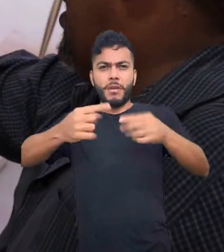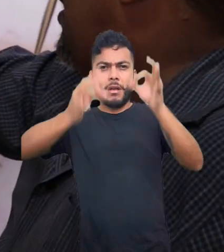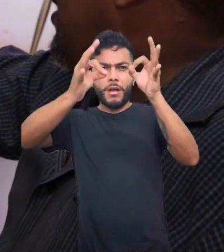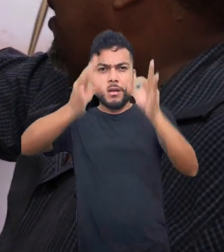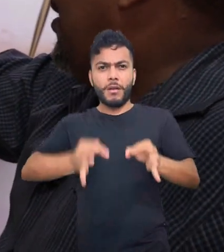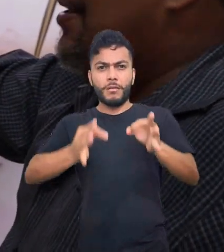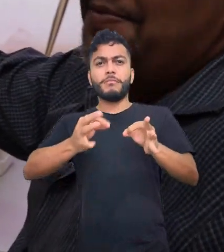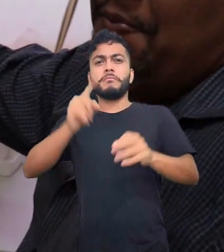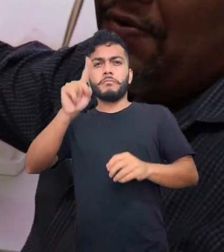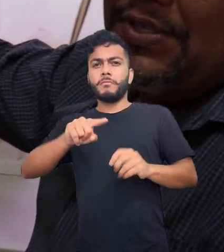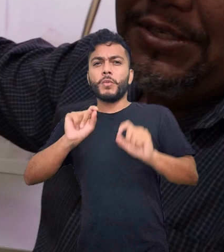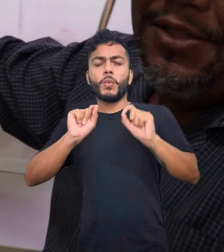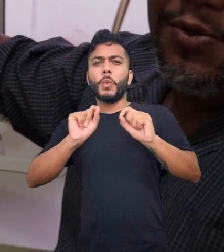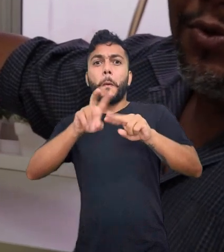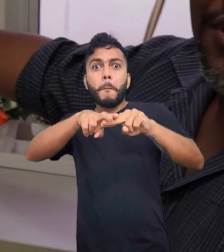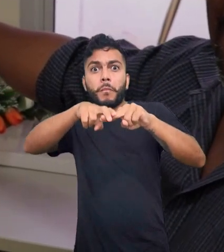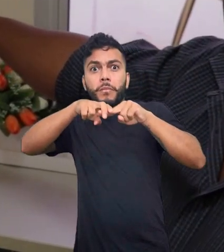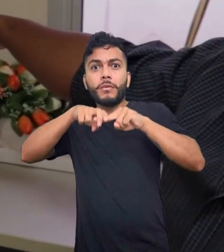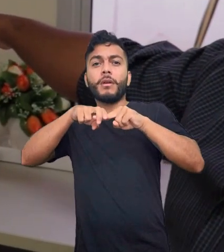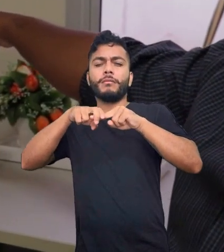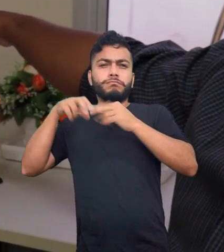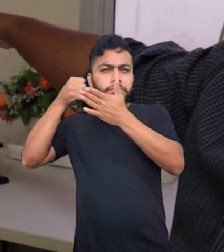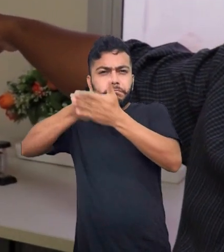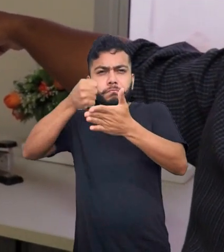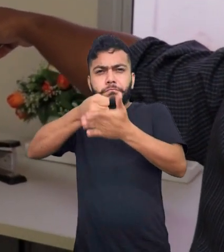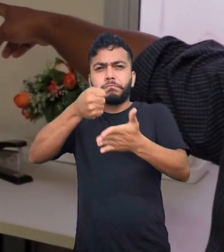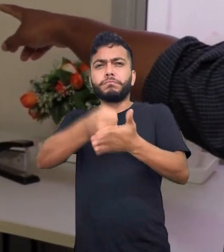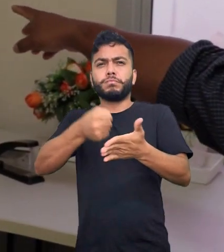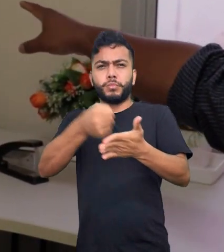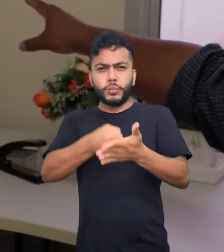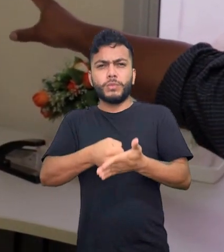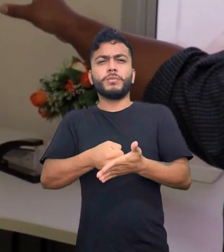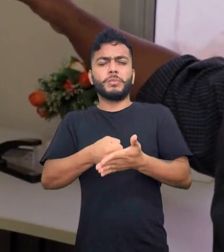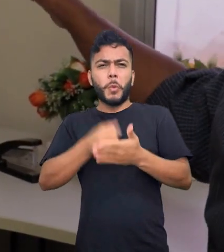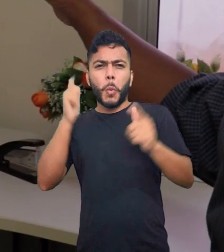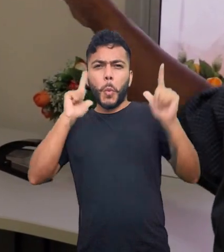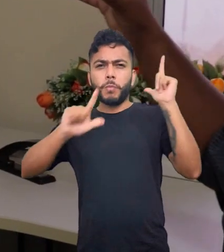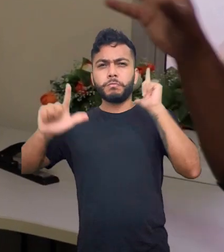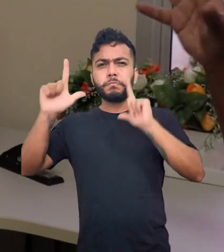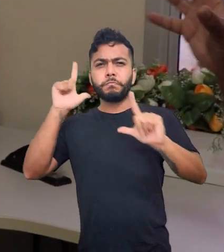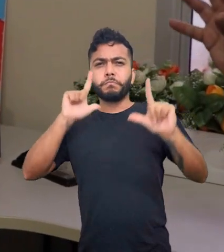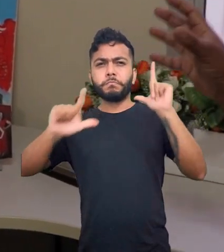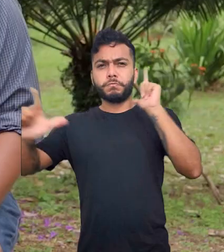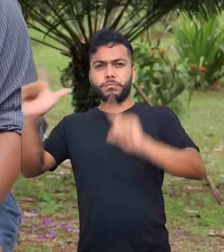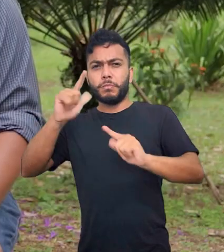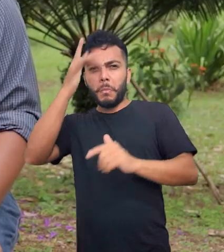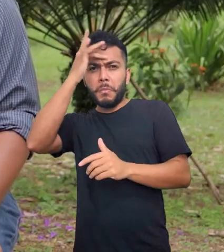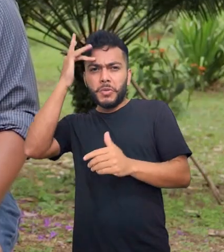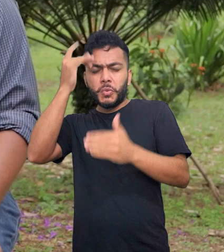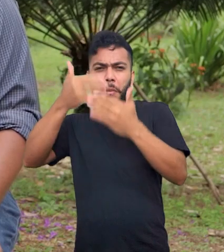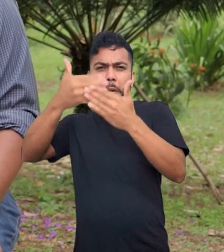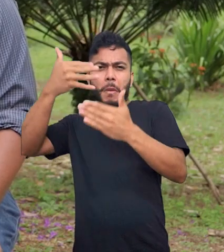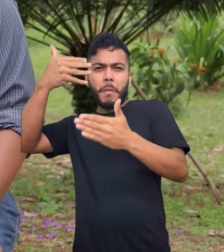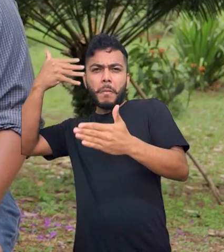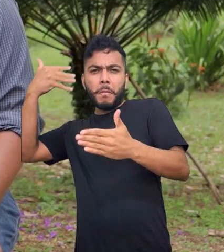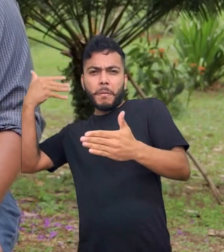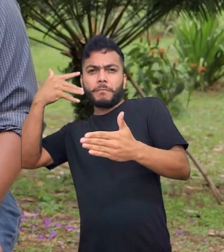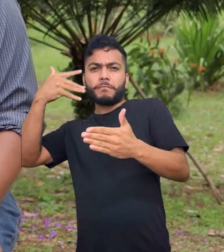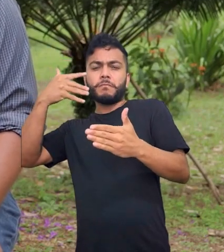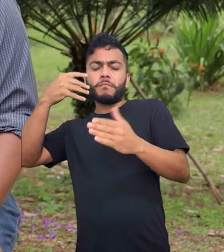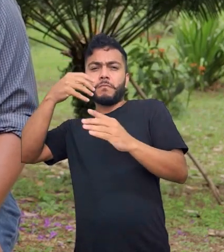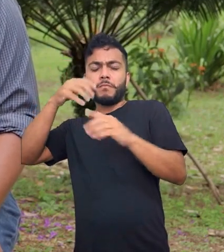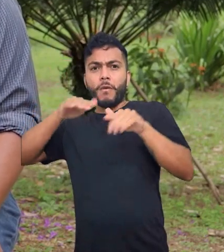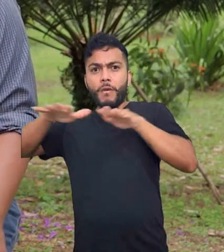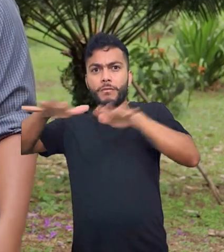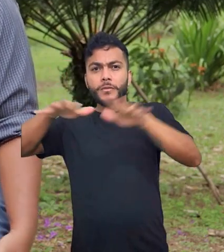nos antecederam, muitos movimentos sociais, coletivos. Ela se encontra com um momento político progressista importante